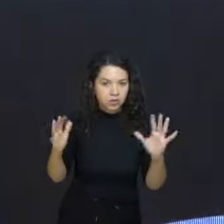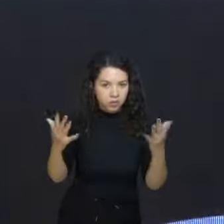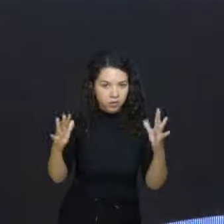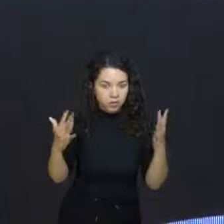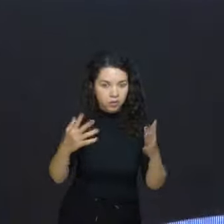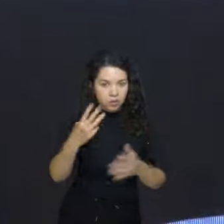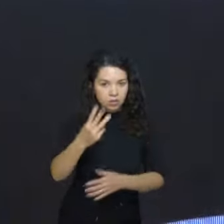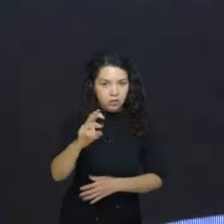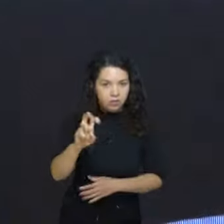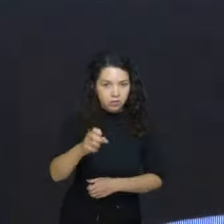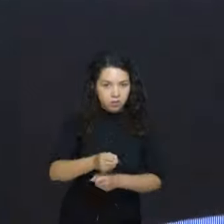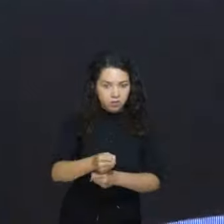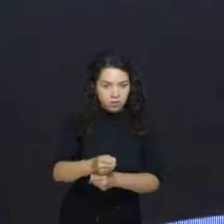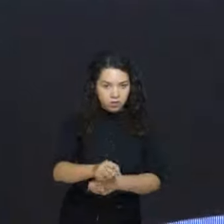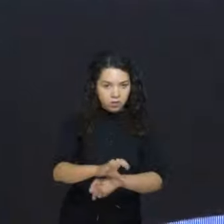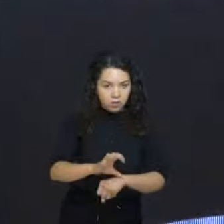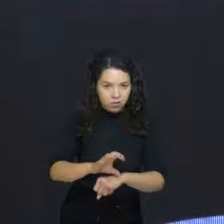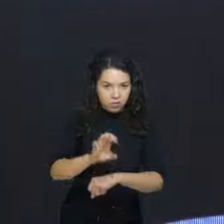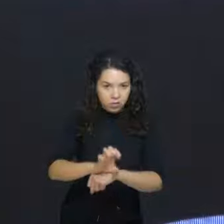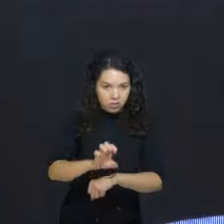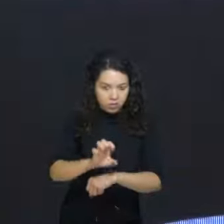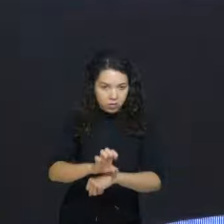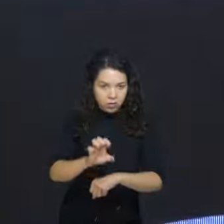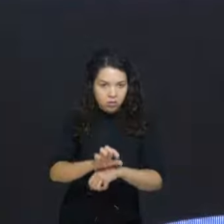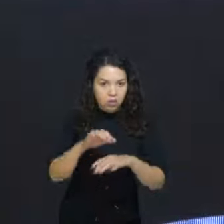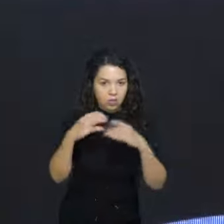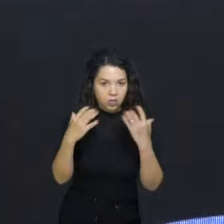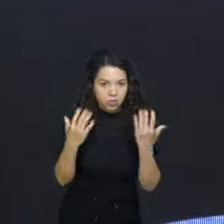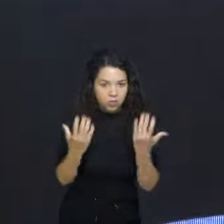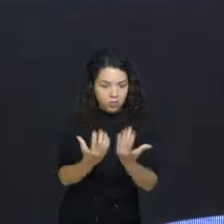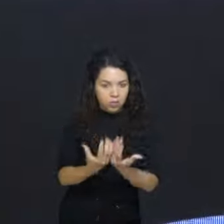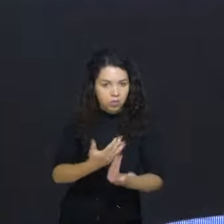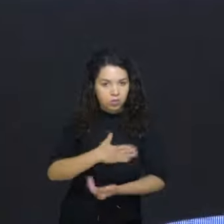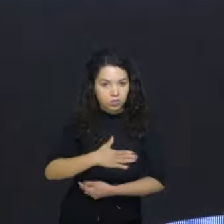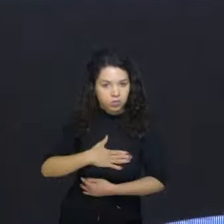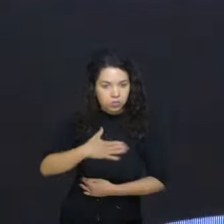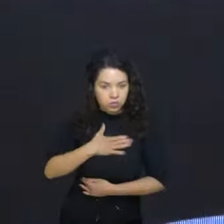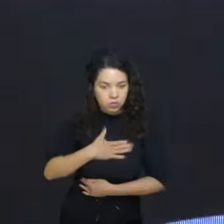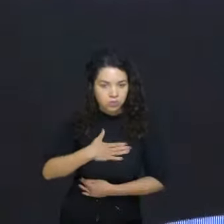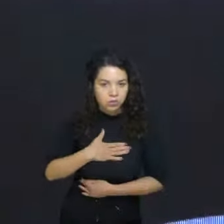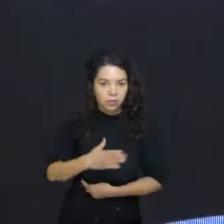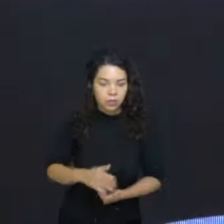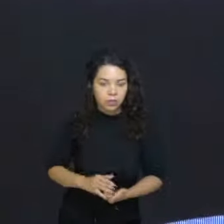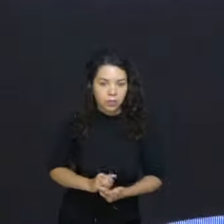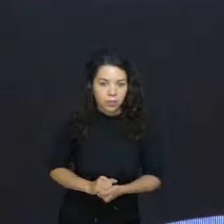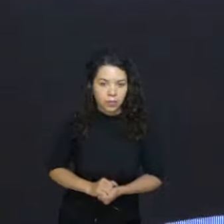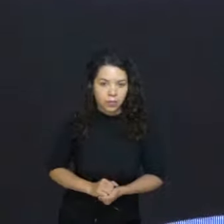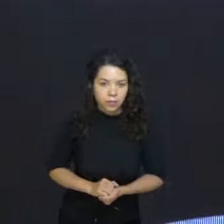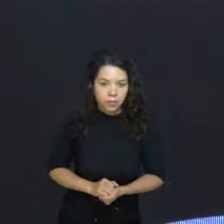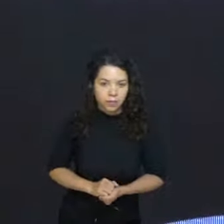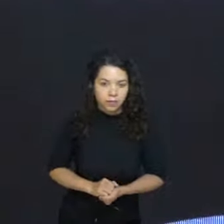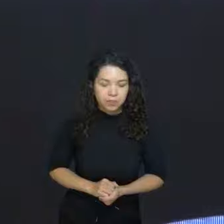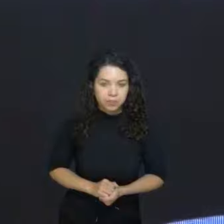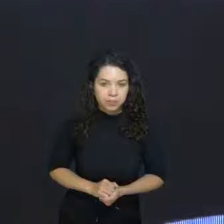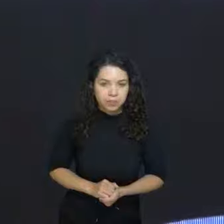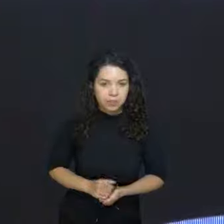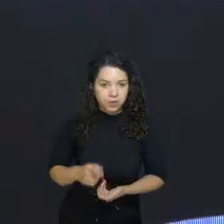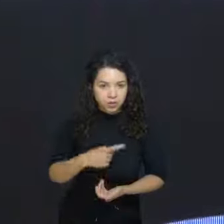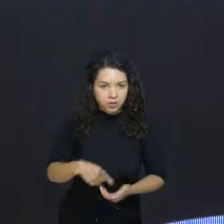constituição estadual com esse congresso proveitoso e e exitoso eh